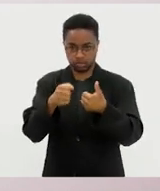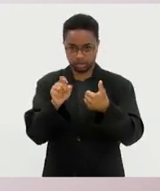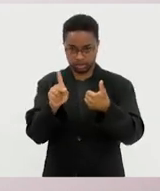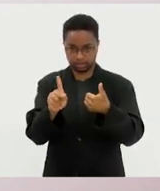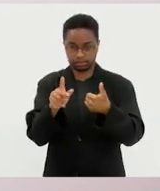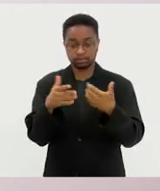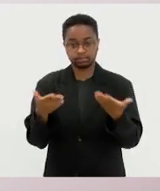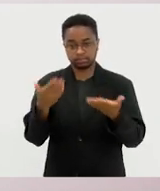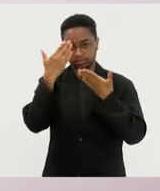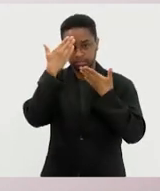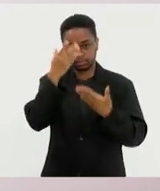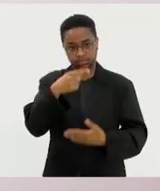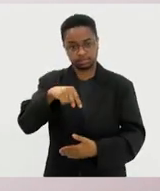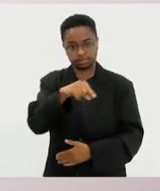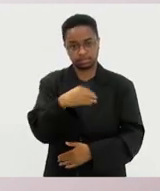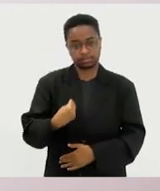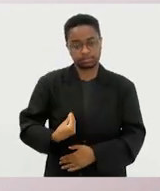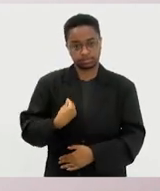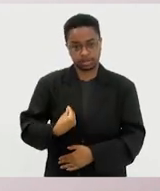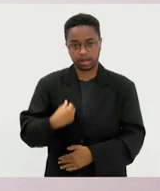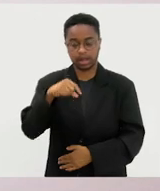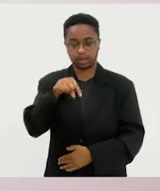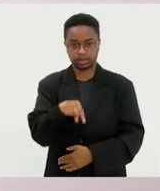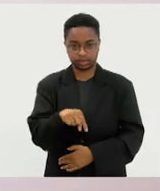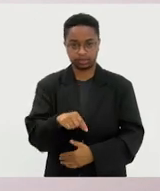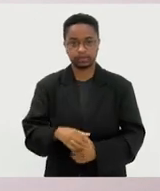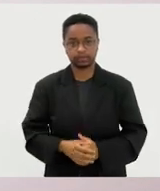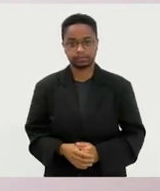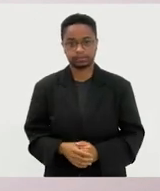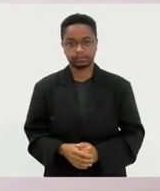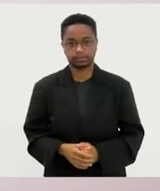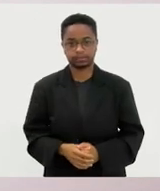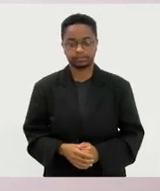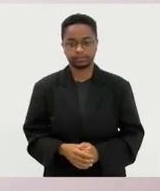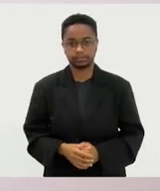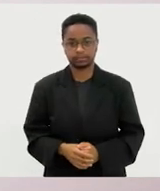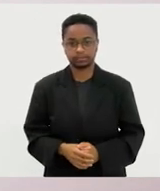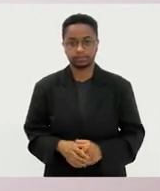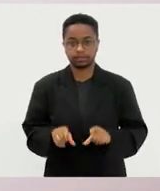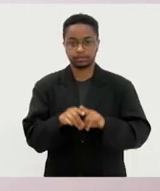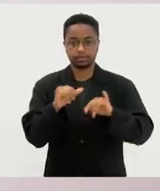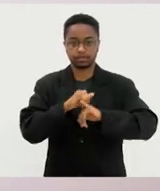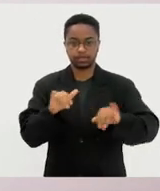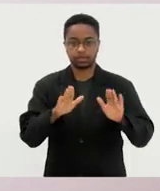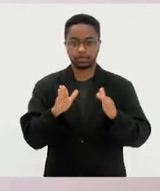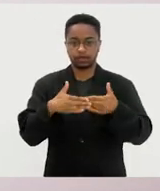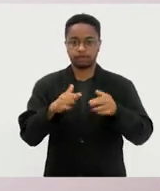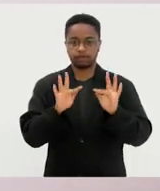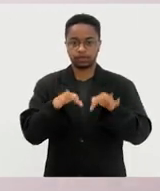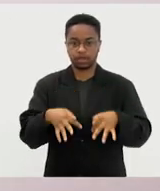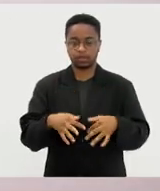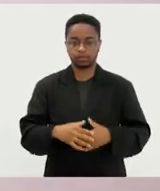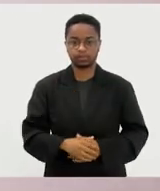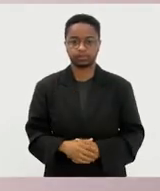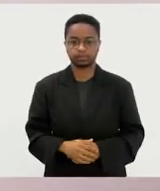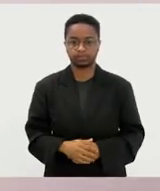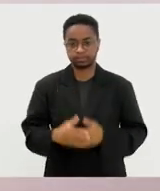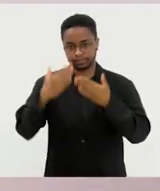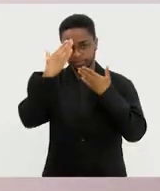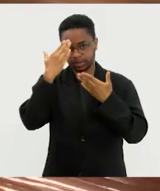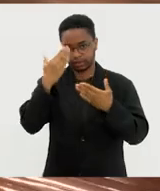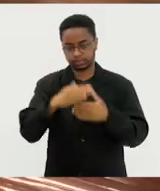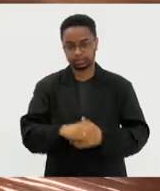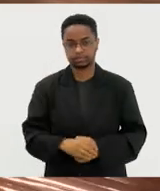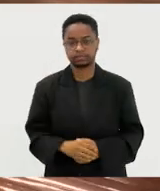Então, agradeço a presença de todos e declaro encerrada a audiência. Obrigado.